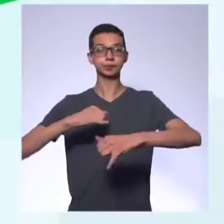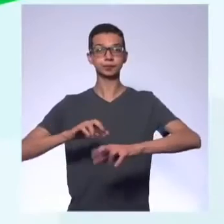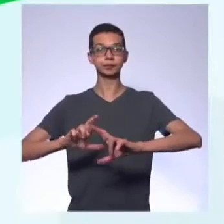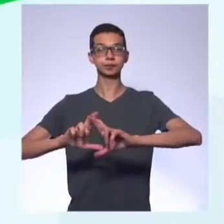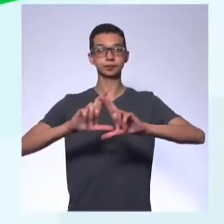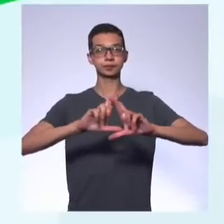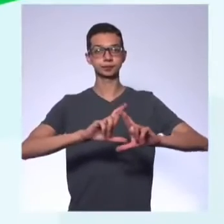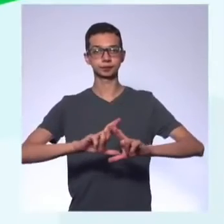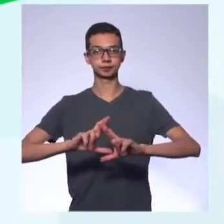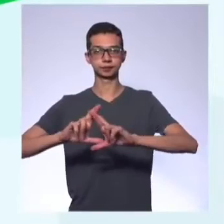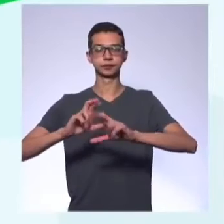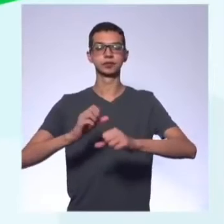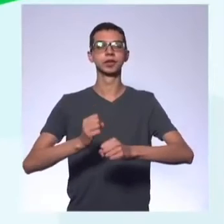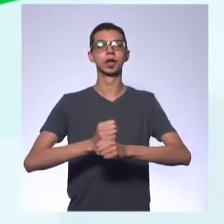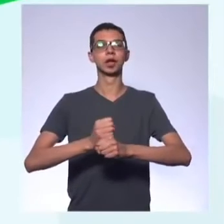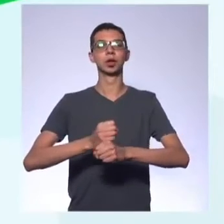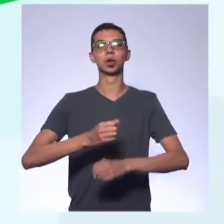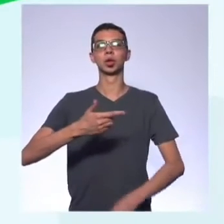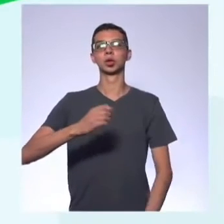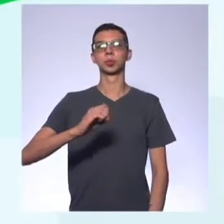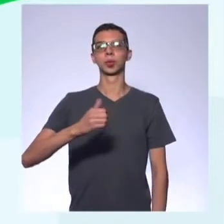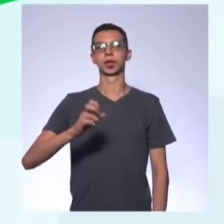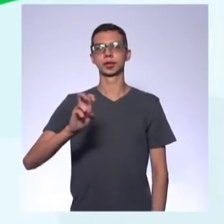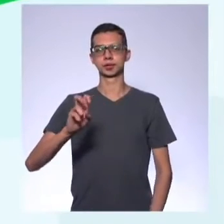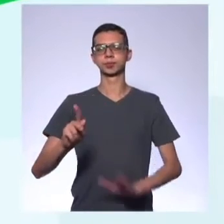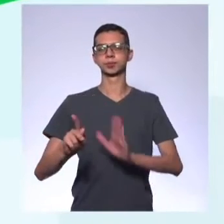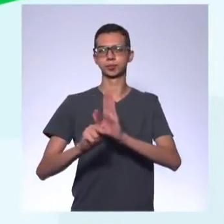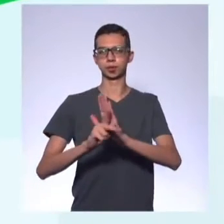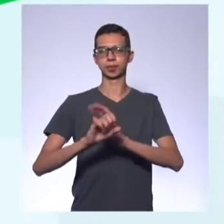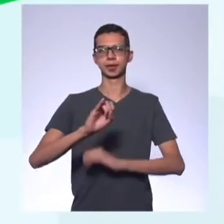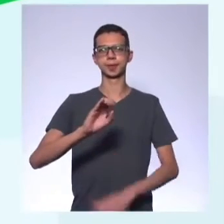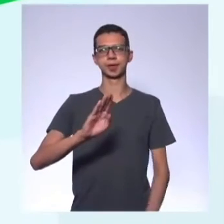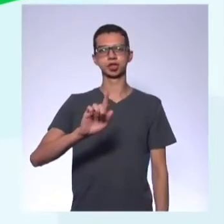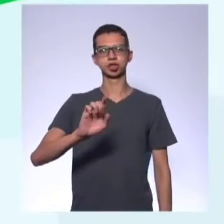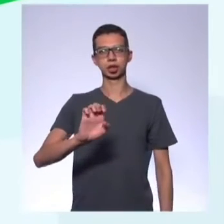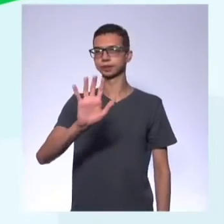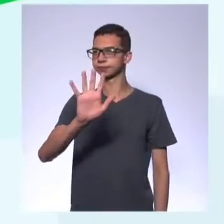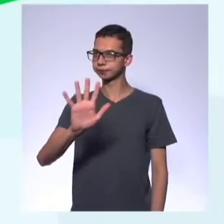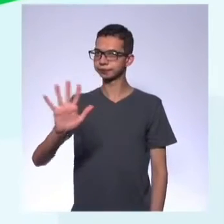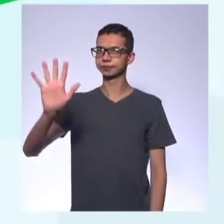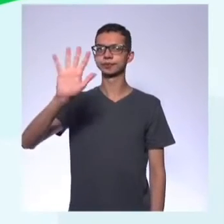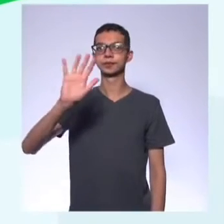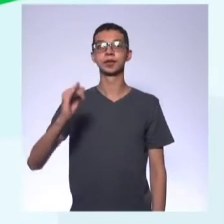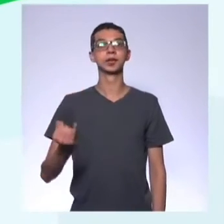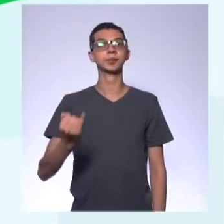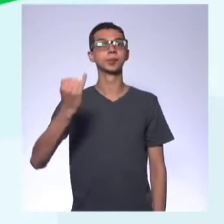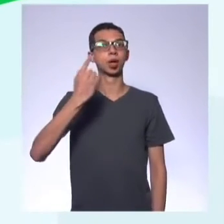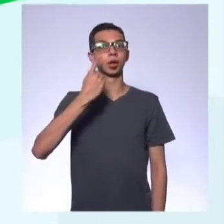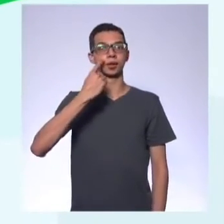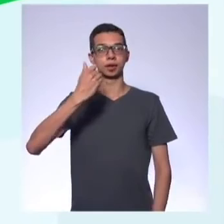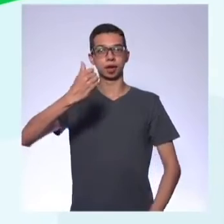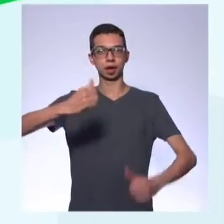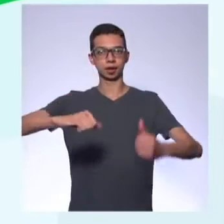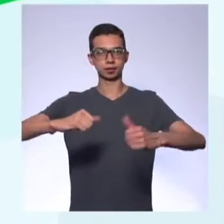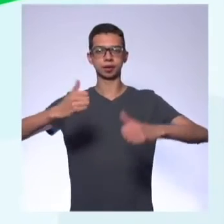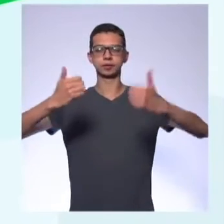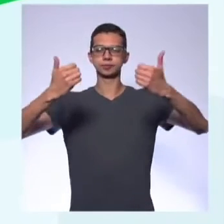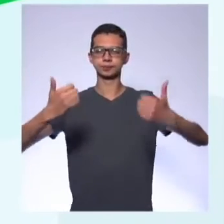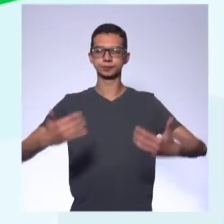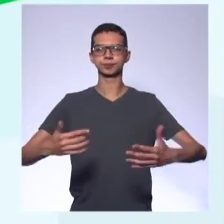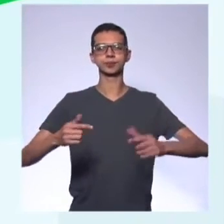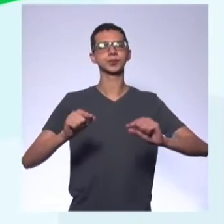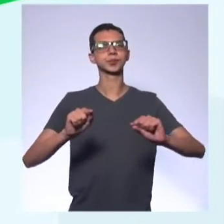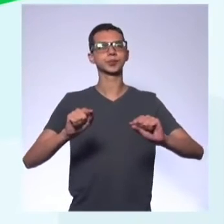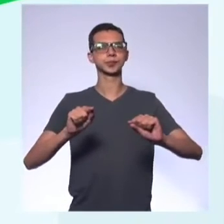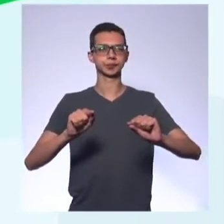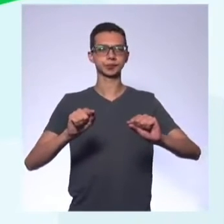de 2015, é um mapa do IBGE. Ele traz um dado super importante para análise, porque ele fala da proporção de